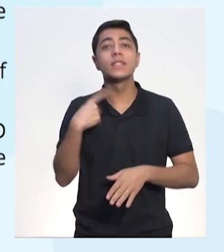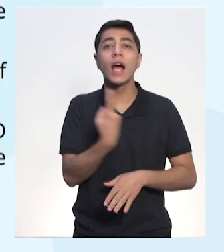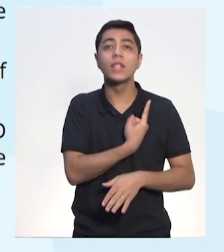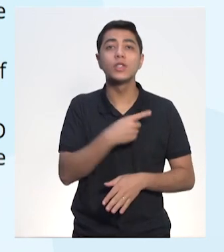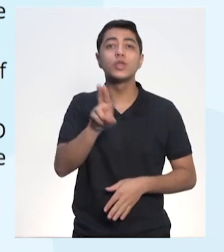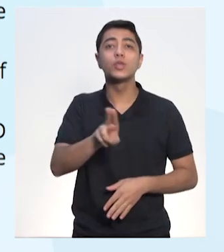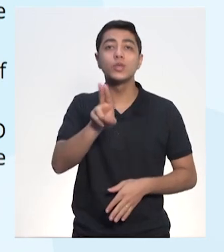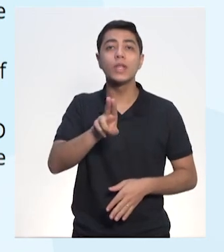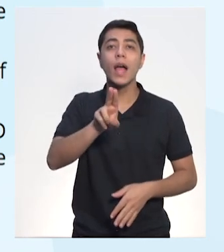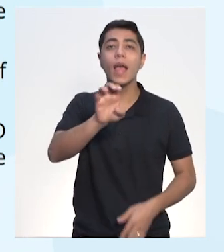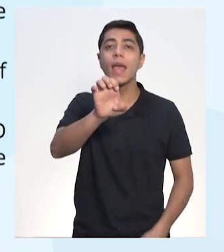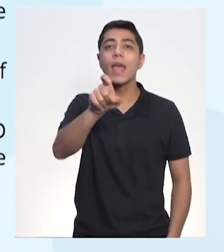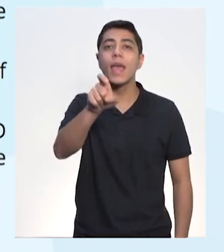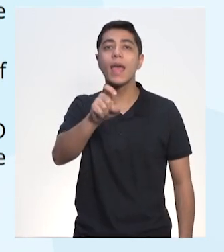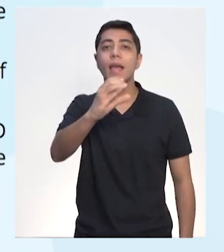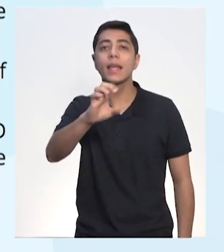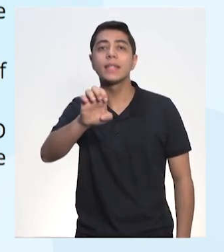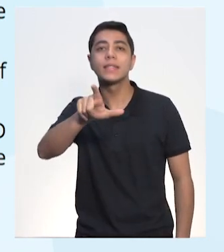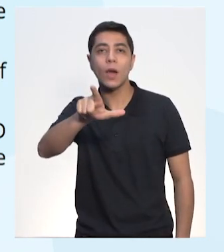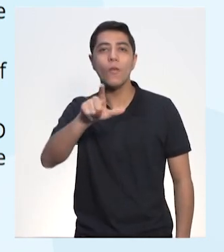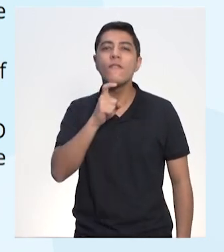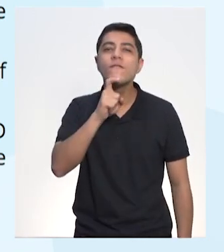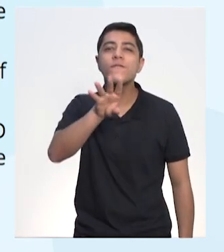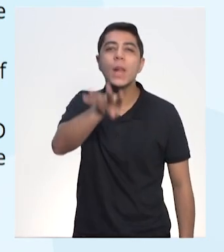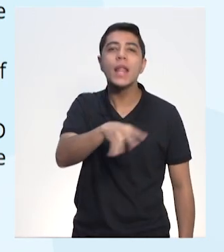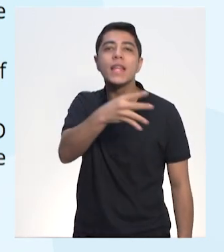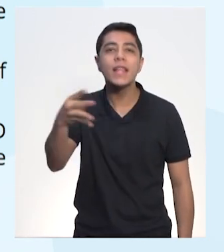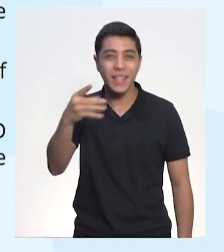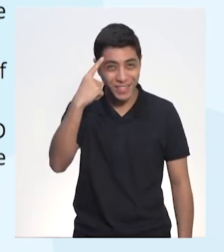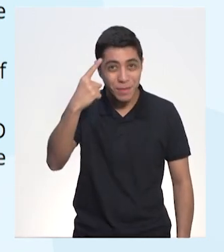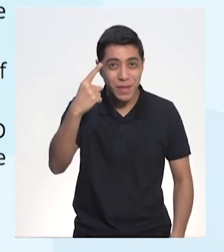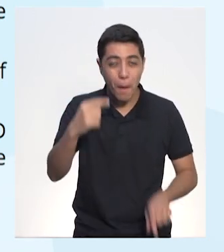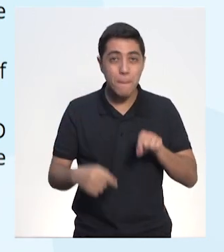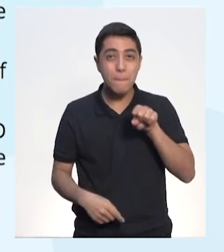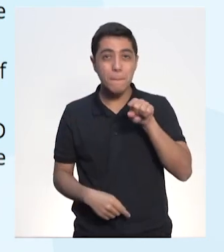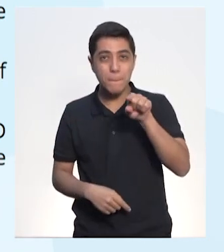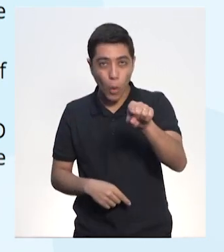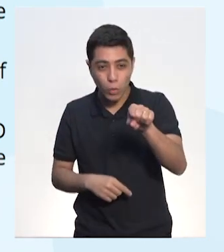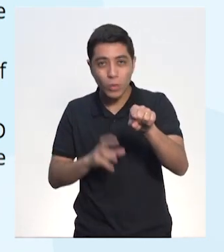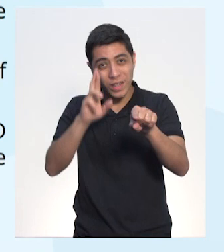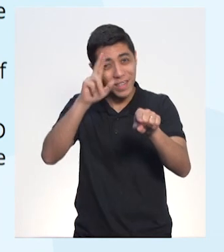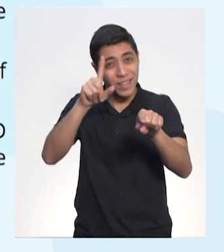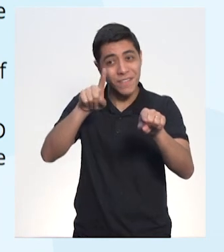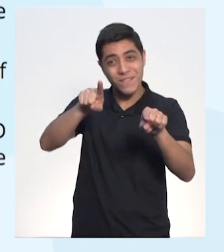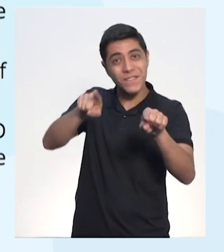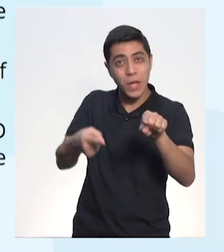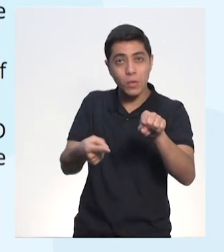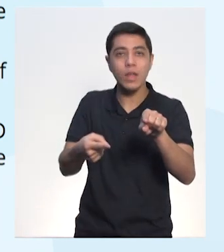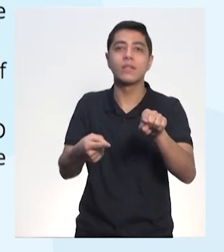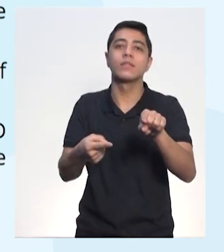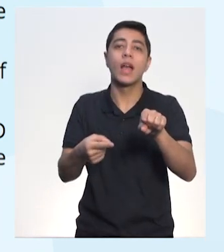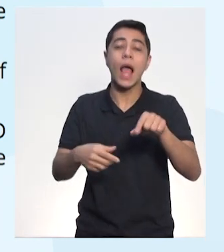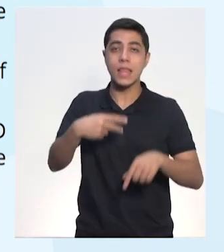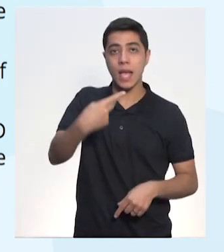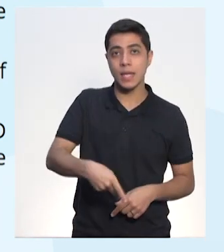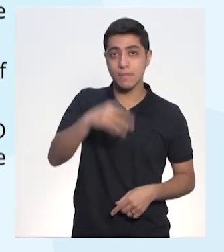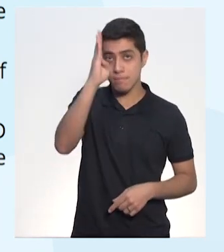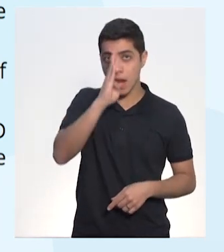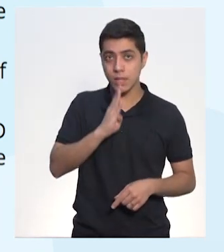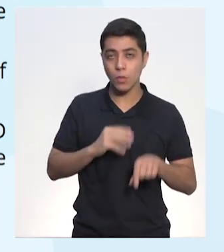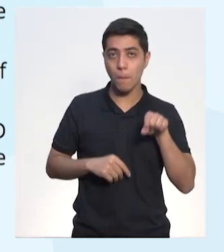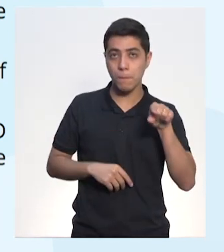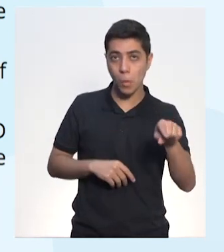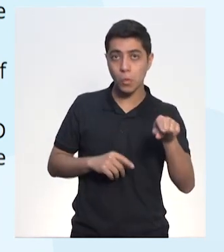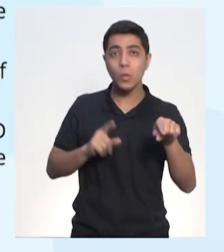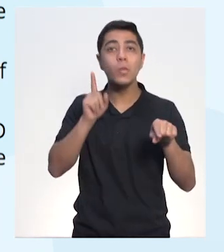né? E você coloca a nota do aluno e coloca ponto, o professor de inglês põe ponto e depois fica vírgula, então pode confundir aí, tá? Tem que tomar cuidado.